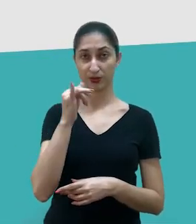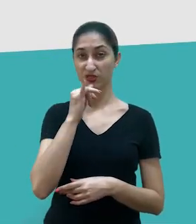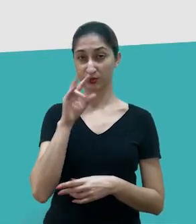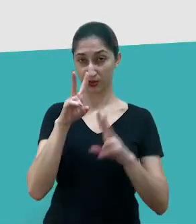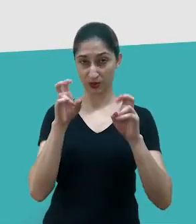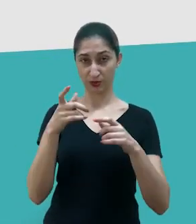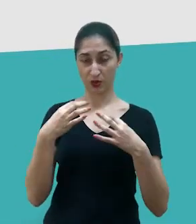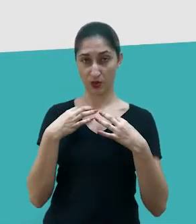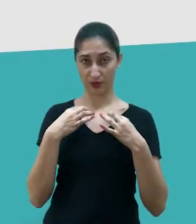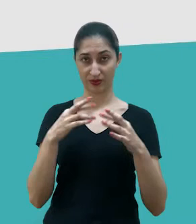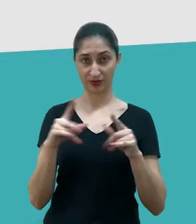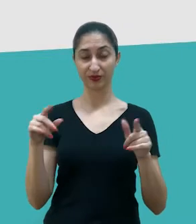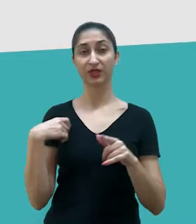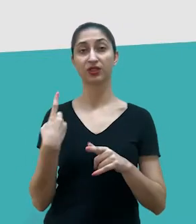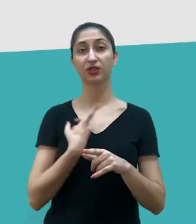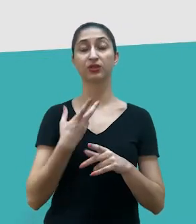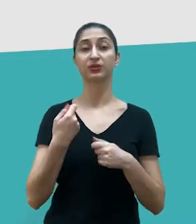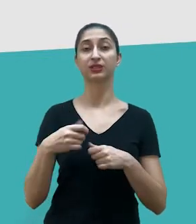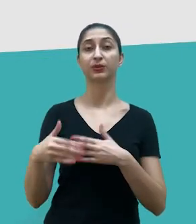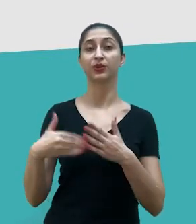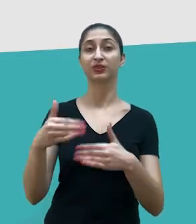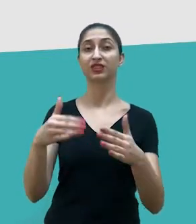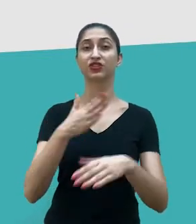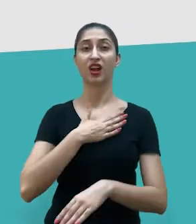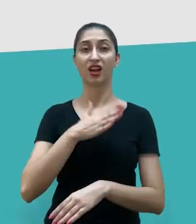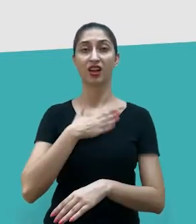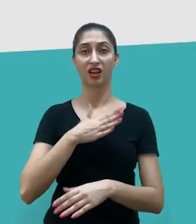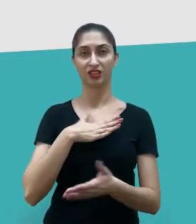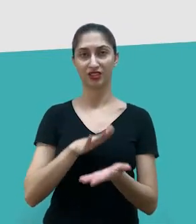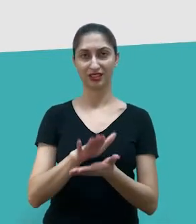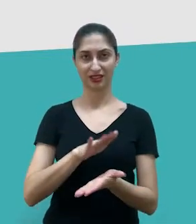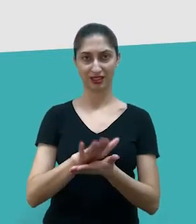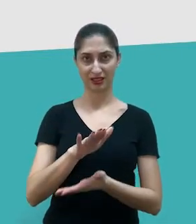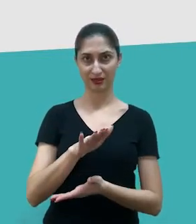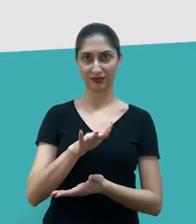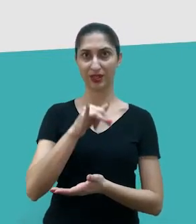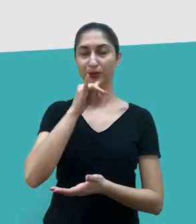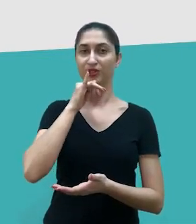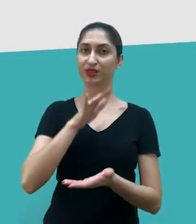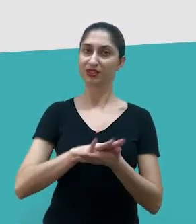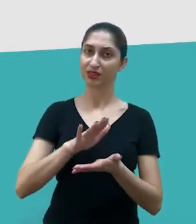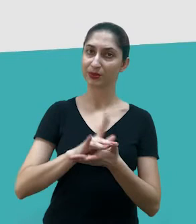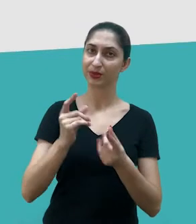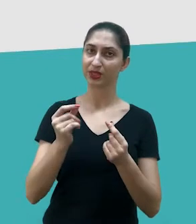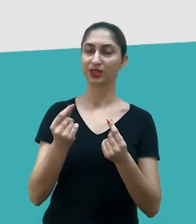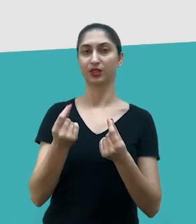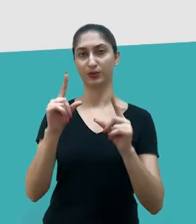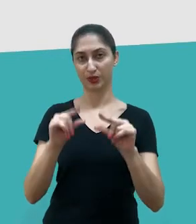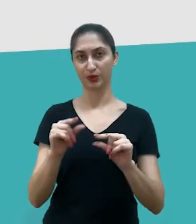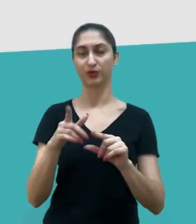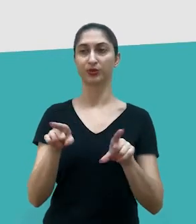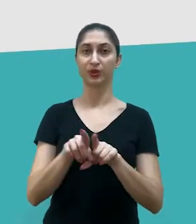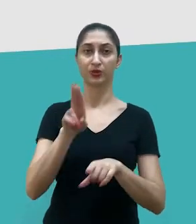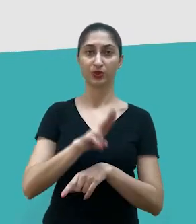nossas roupas, nós precisamos ter processos mais lentos de consumo, consumir menos,